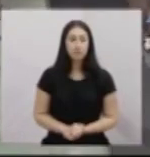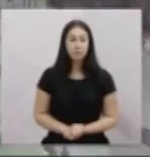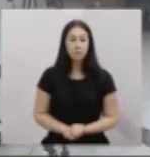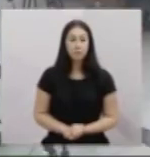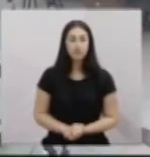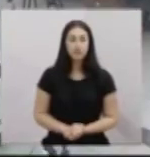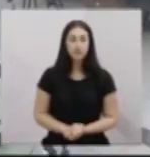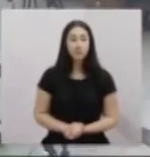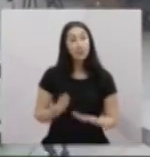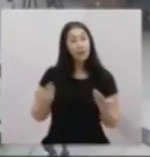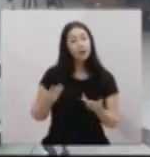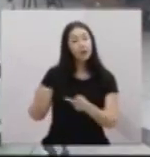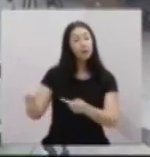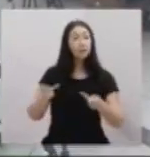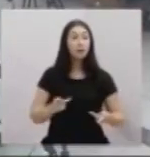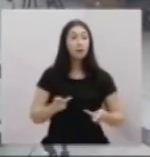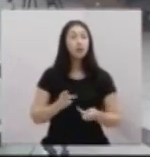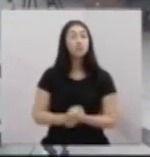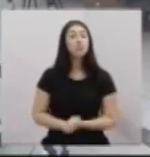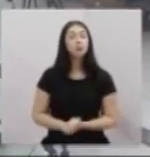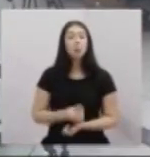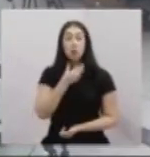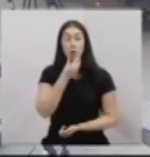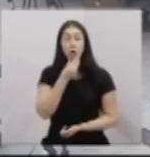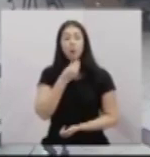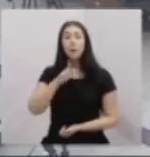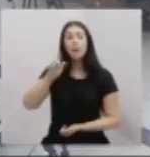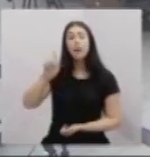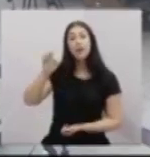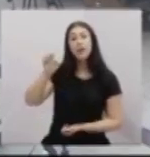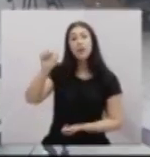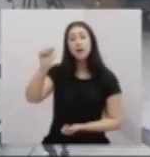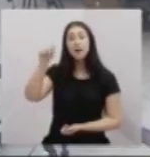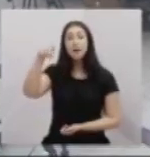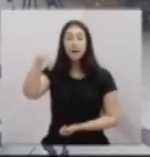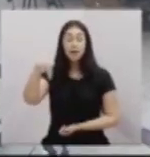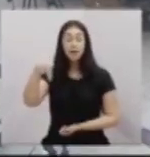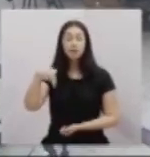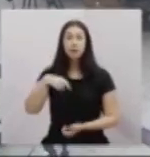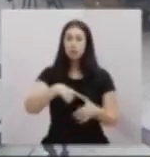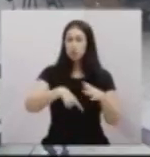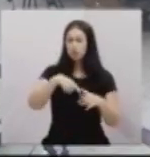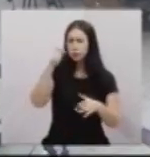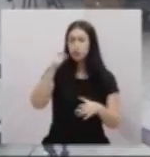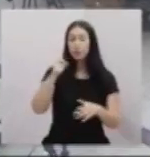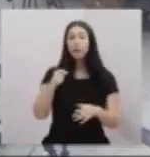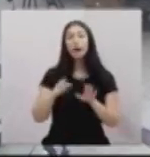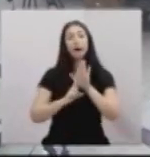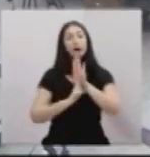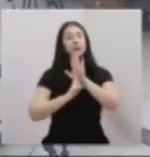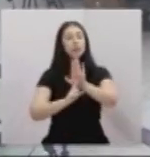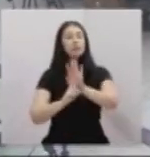Por fim, convidamos agora o senhor Jean Araújo, que foi escolhido por meio de sorteio, para falar em nome de todos